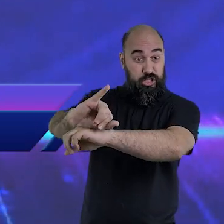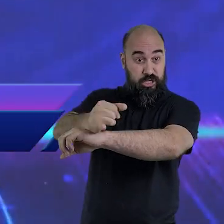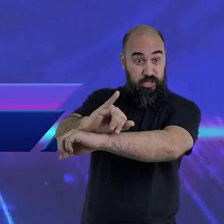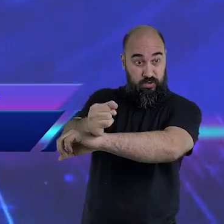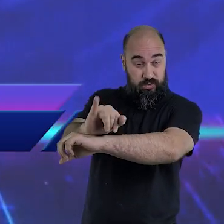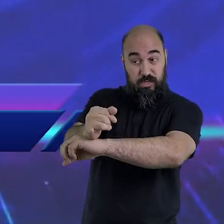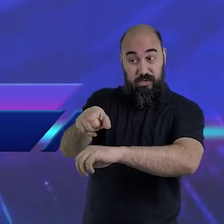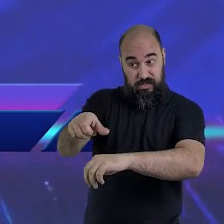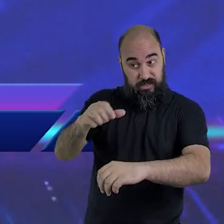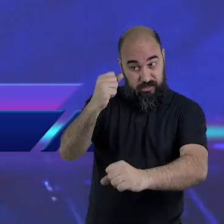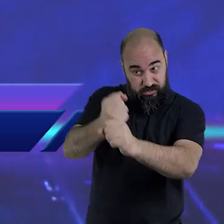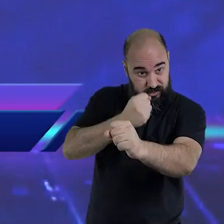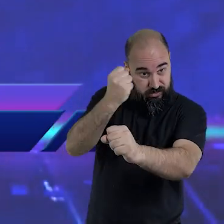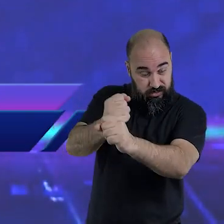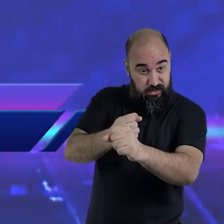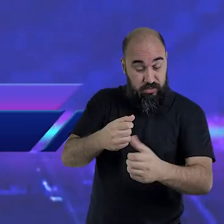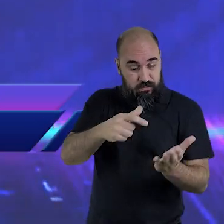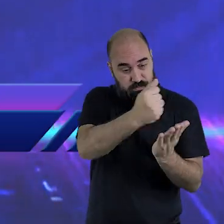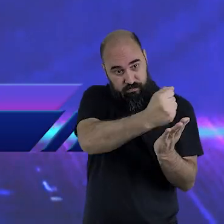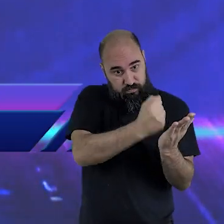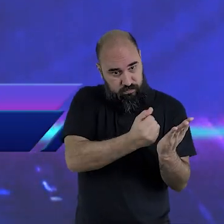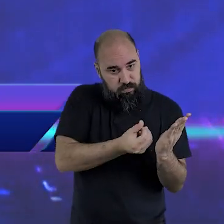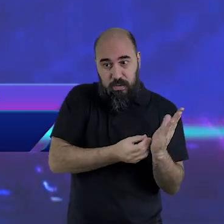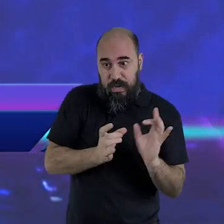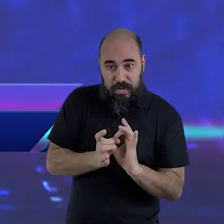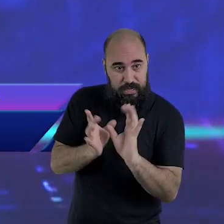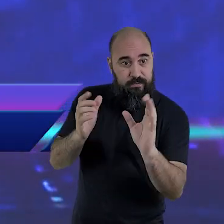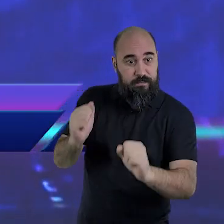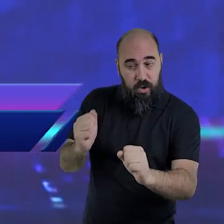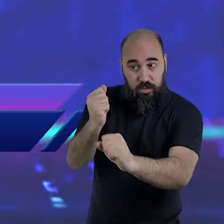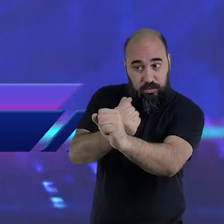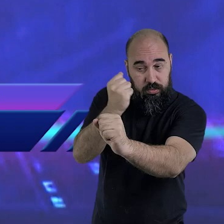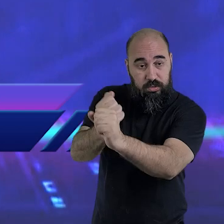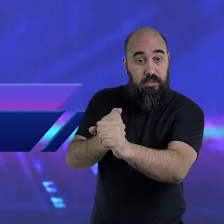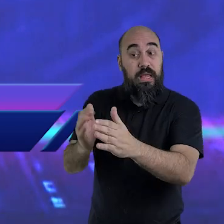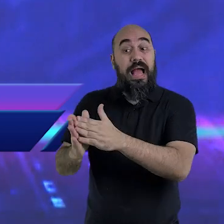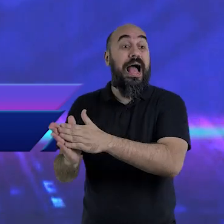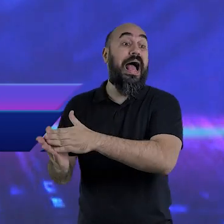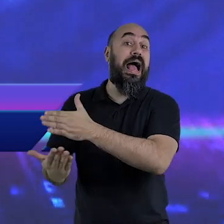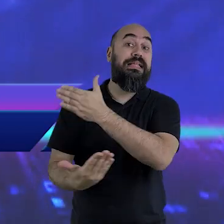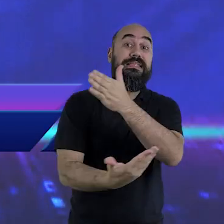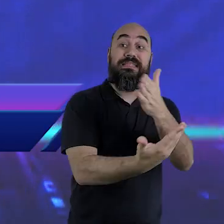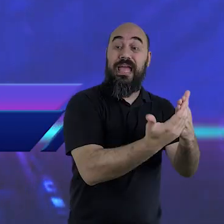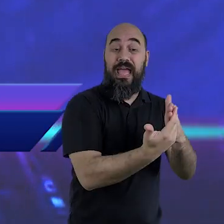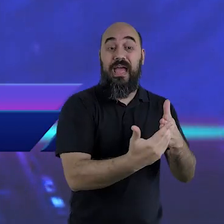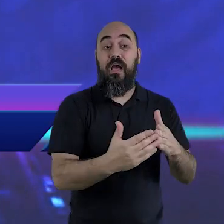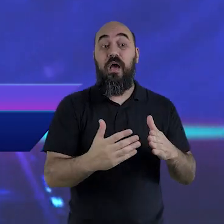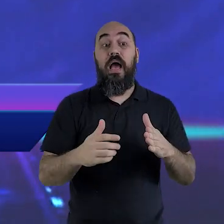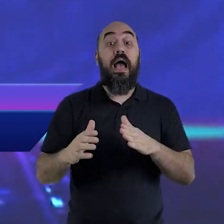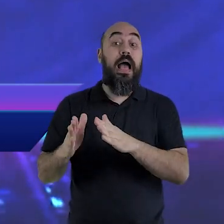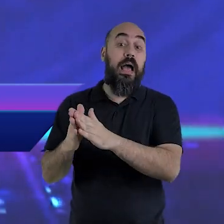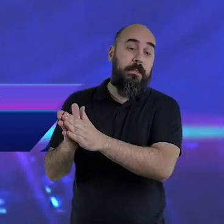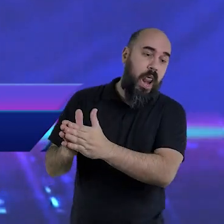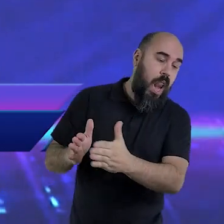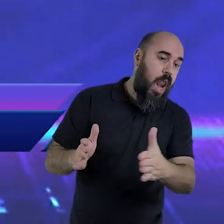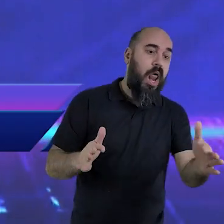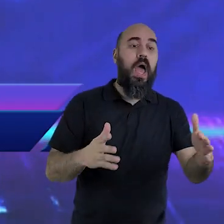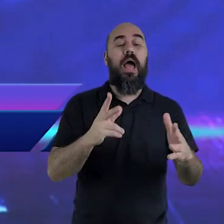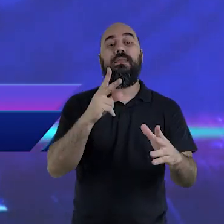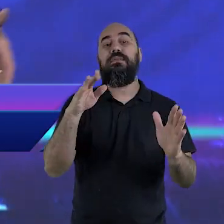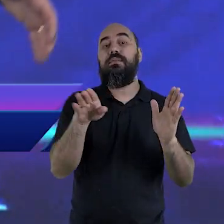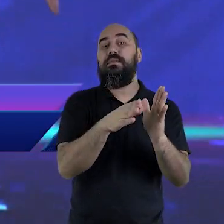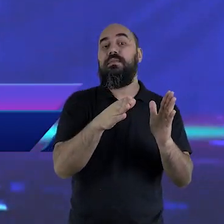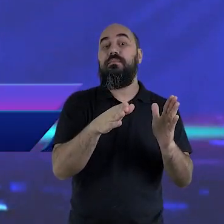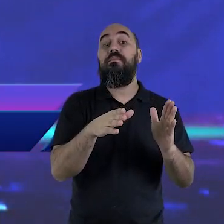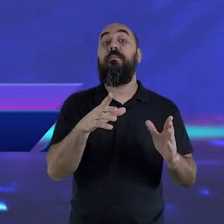Jerusalém, até ao ungido, ao príncipe, 7 semanas e 62 semanas, as praças e